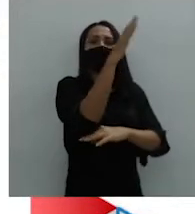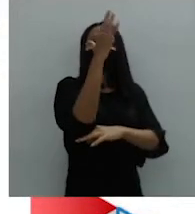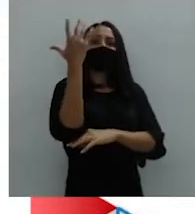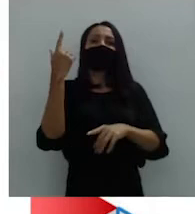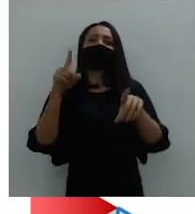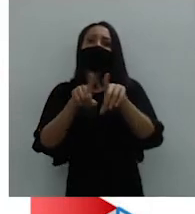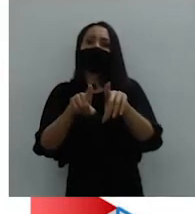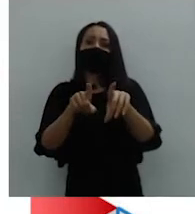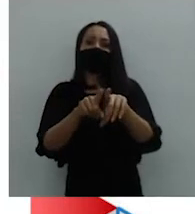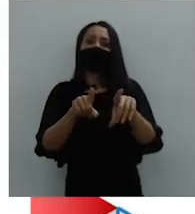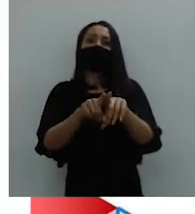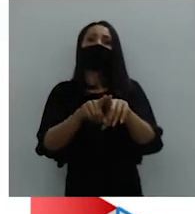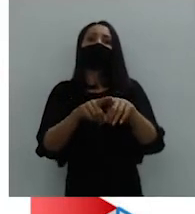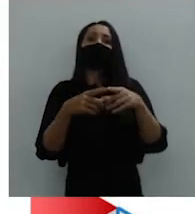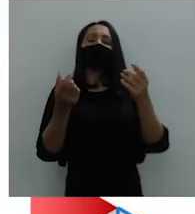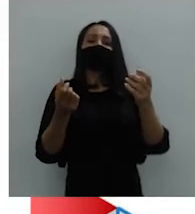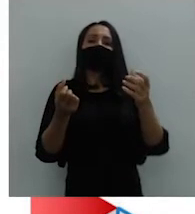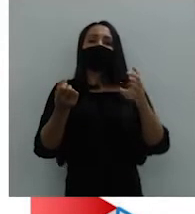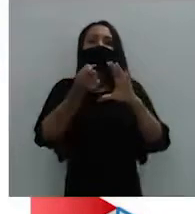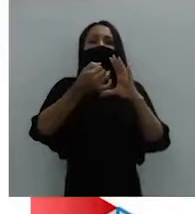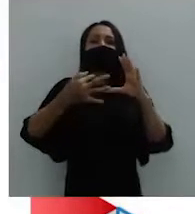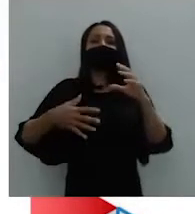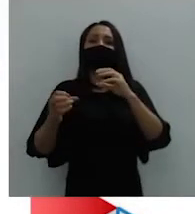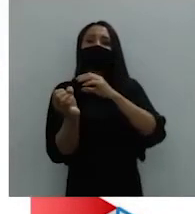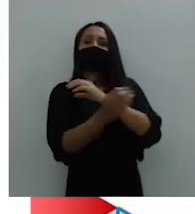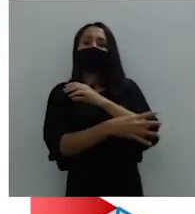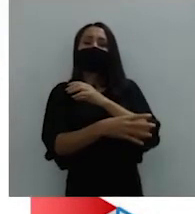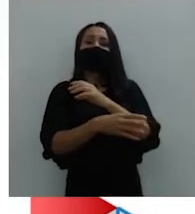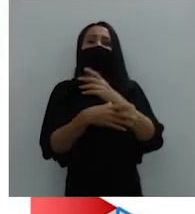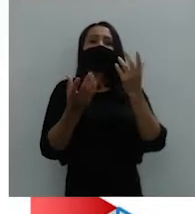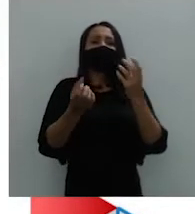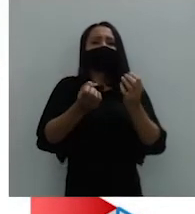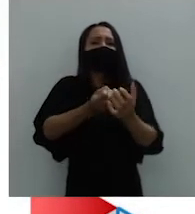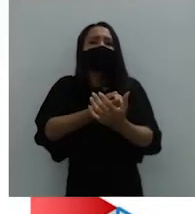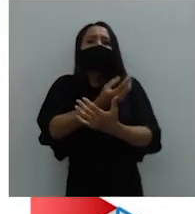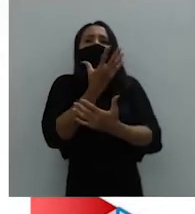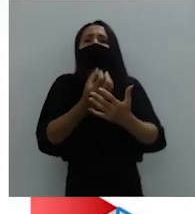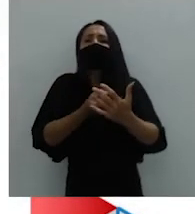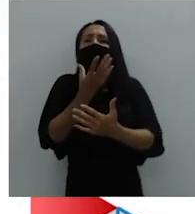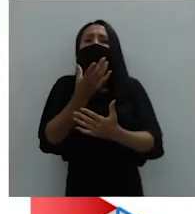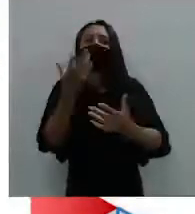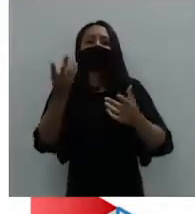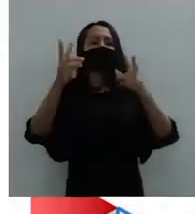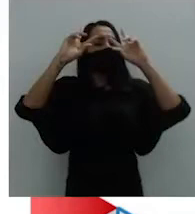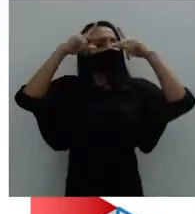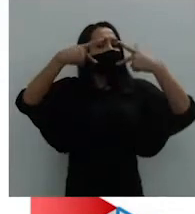estão relacionadas com as novas descobertas que os seres humanos eles